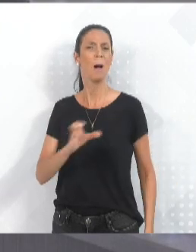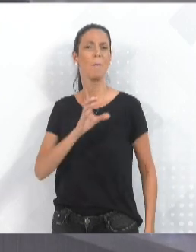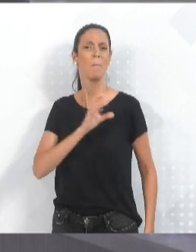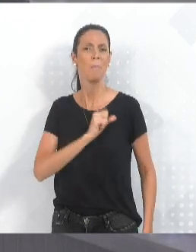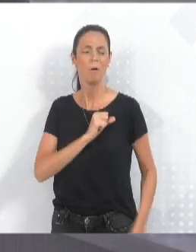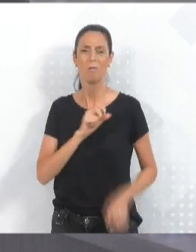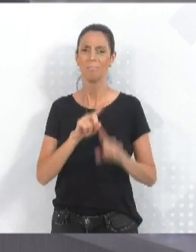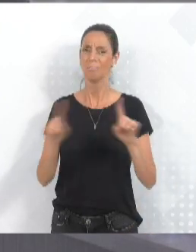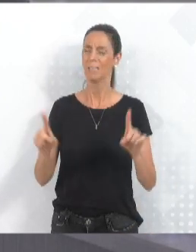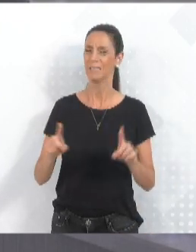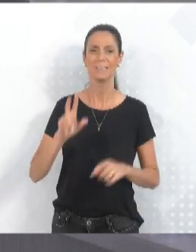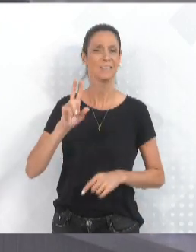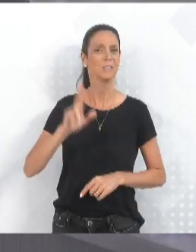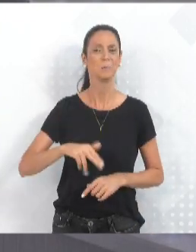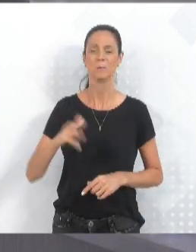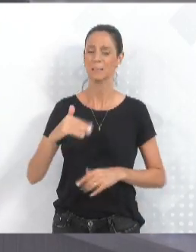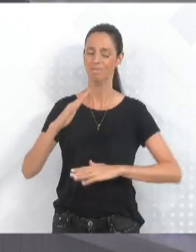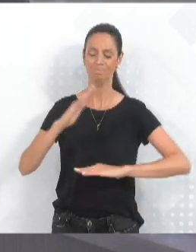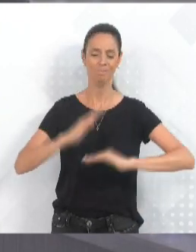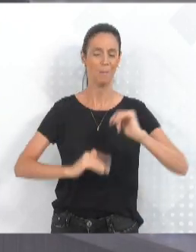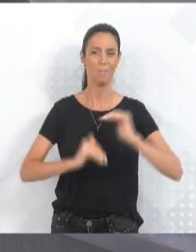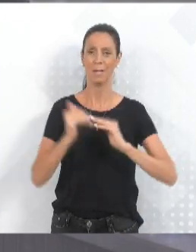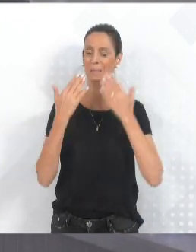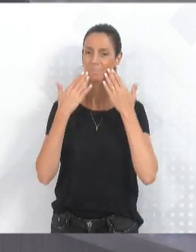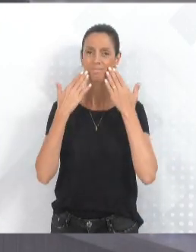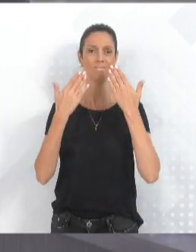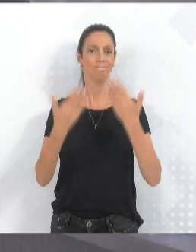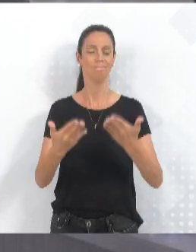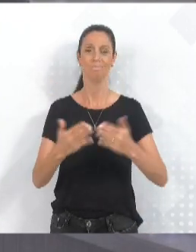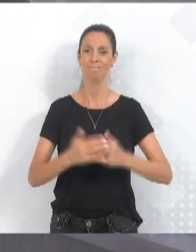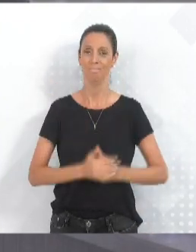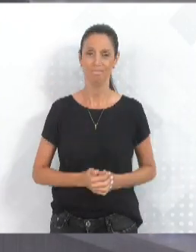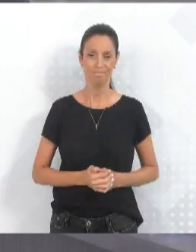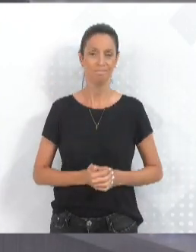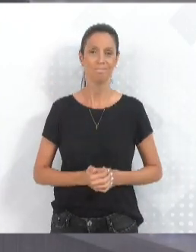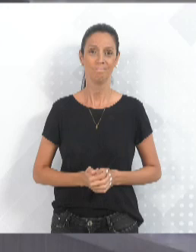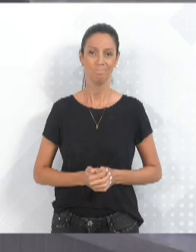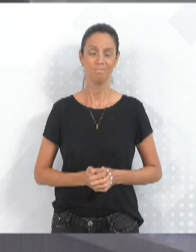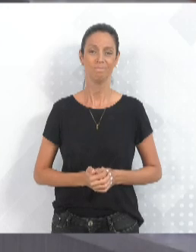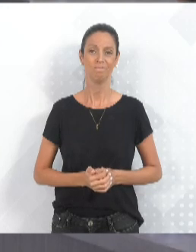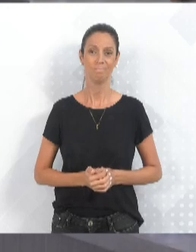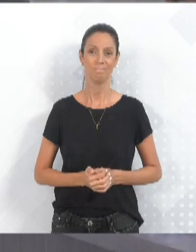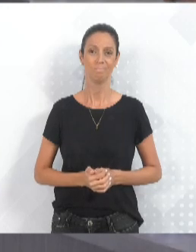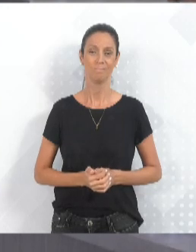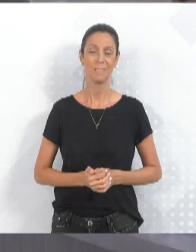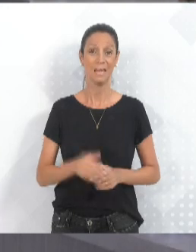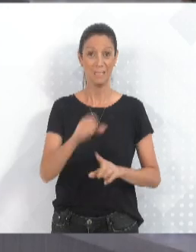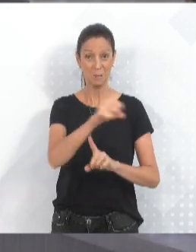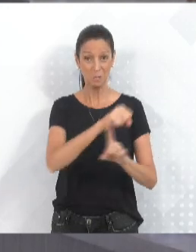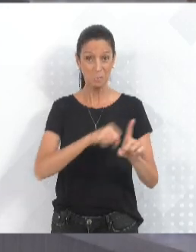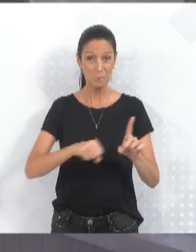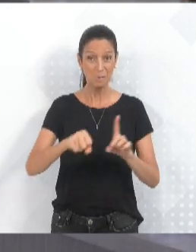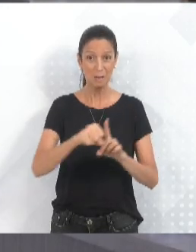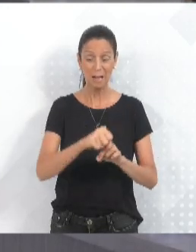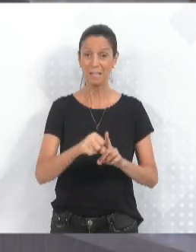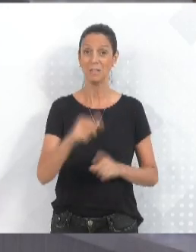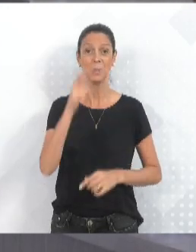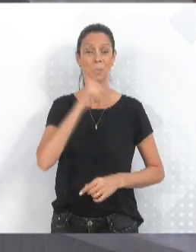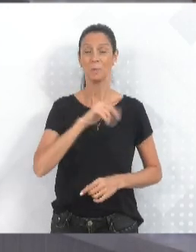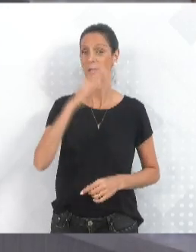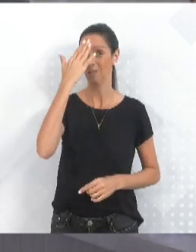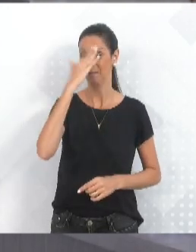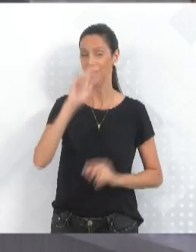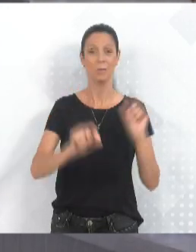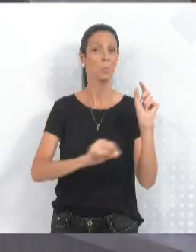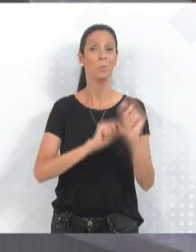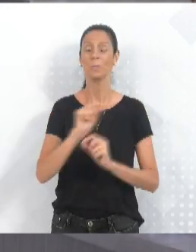nunca demonstrada e o detalhe é o seguinte Vereador Marcelo lanzarin a sociedade acaba não entendendo o que está